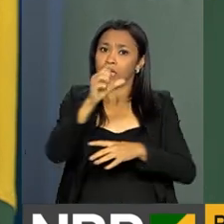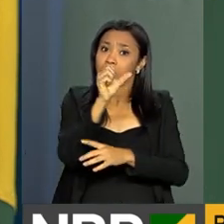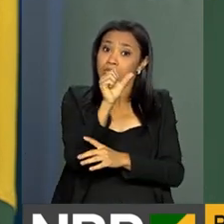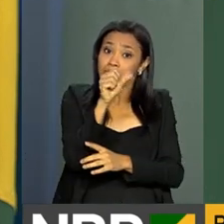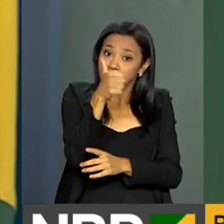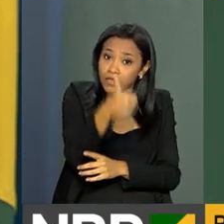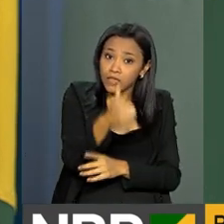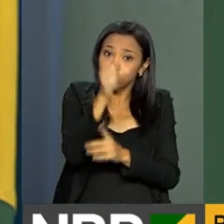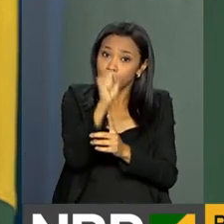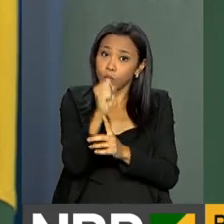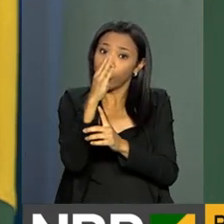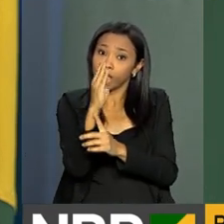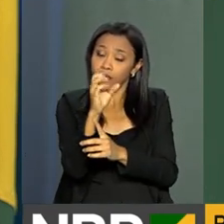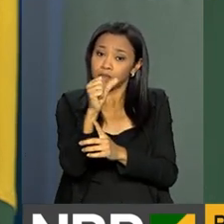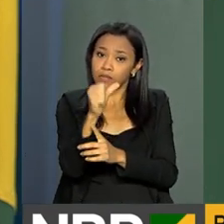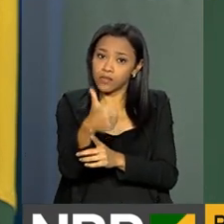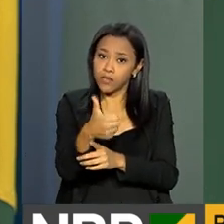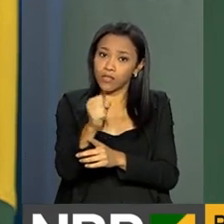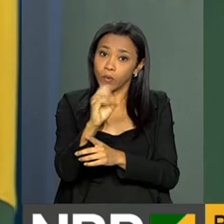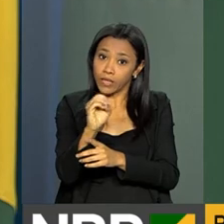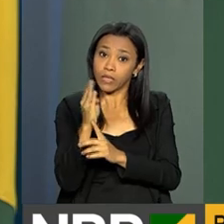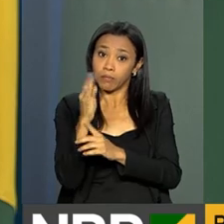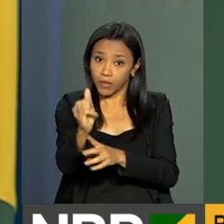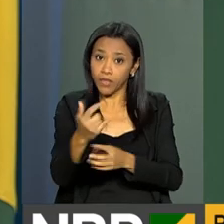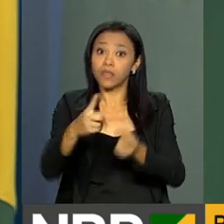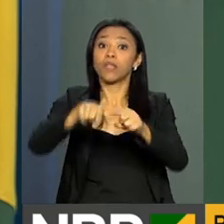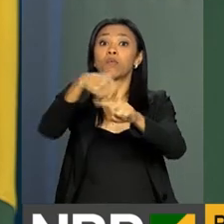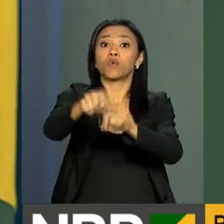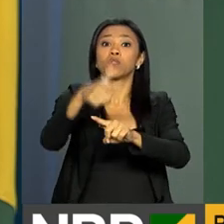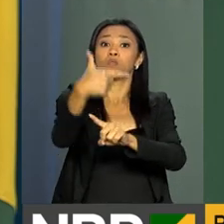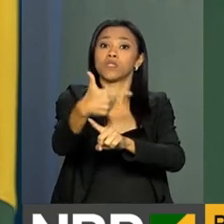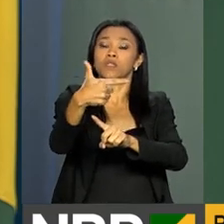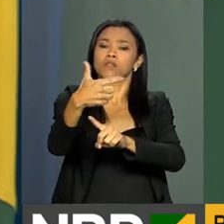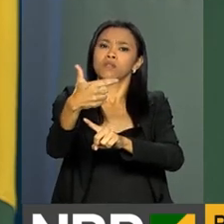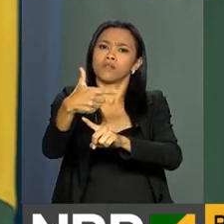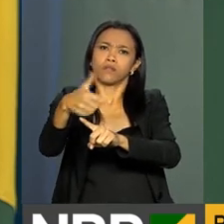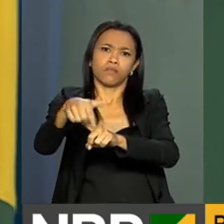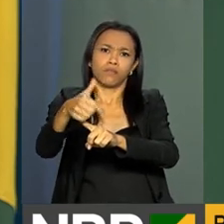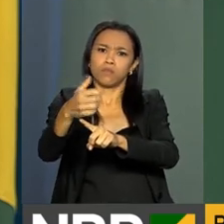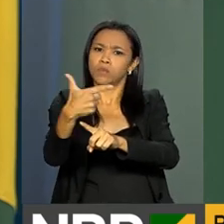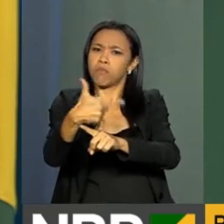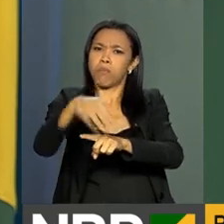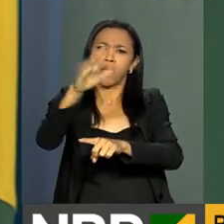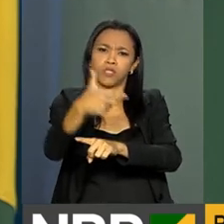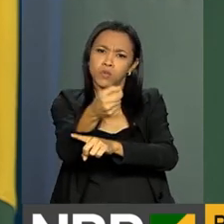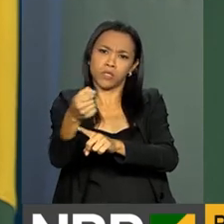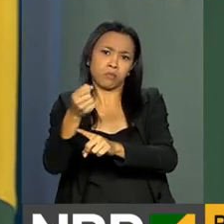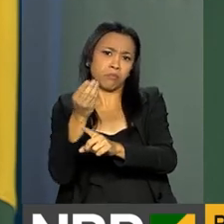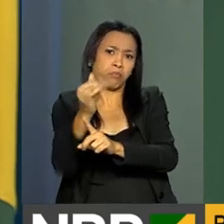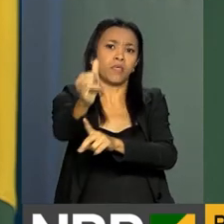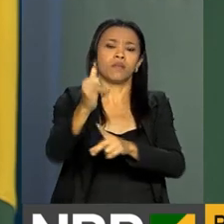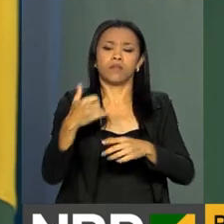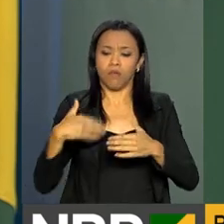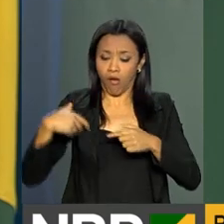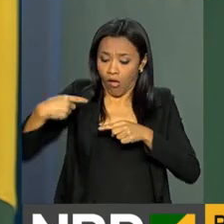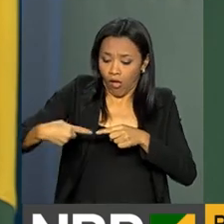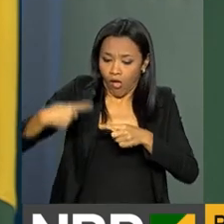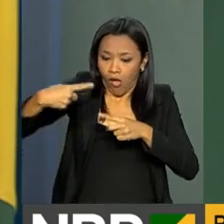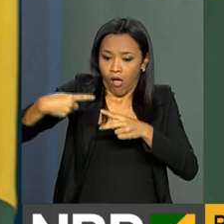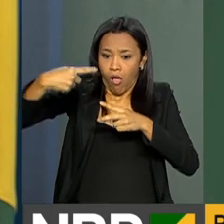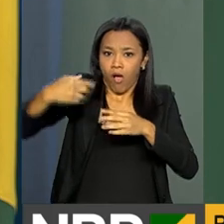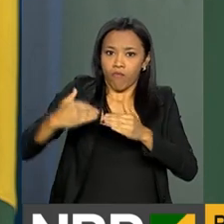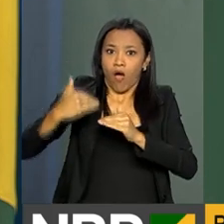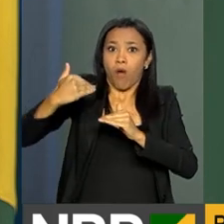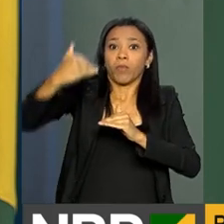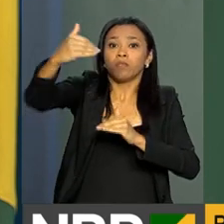bilhões, no ano que vem é de 200, 205 bilhões, e isto tudo embaraça a economia brasileira. Então não é